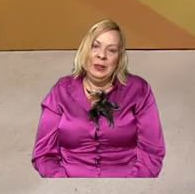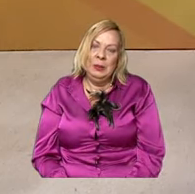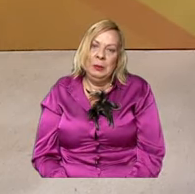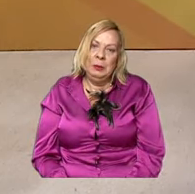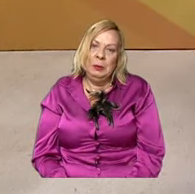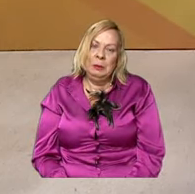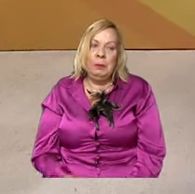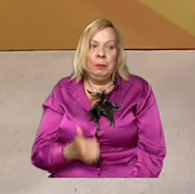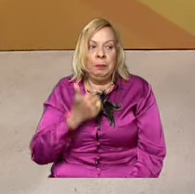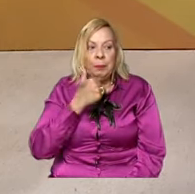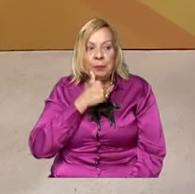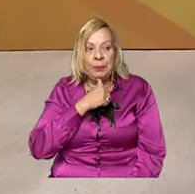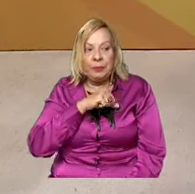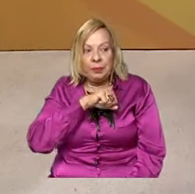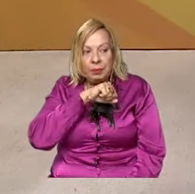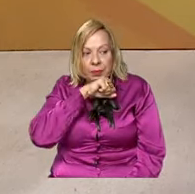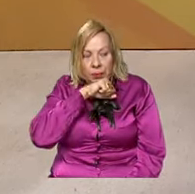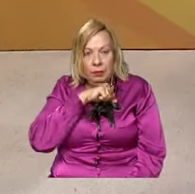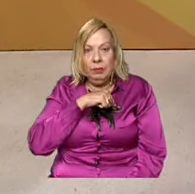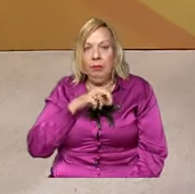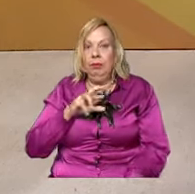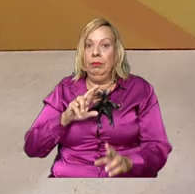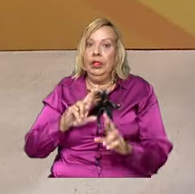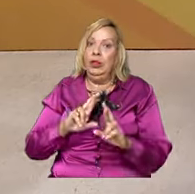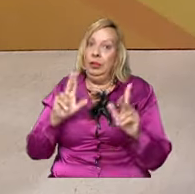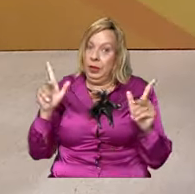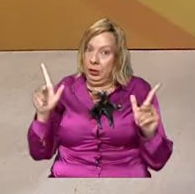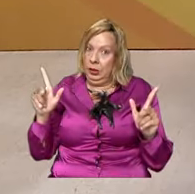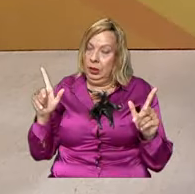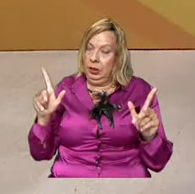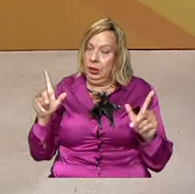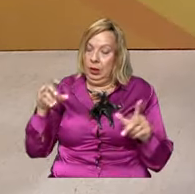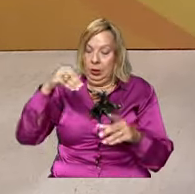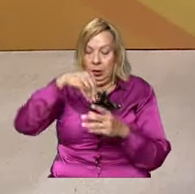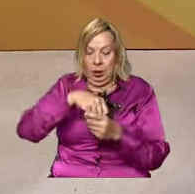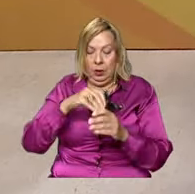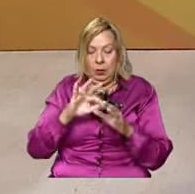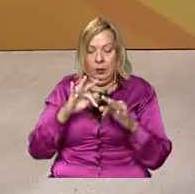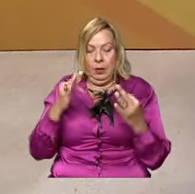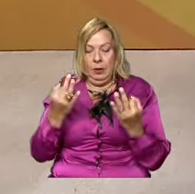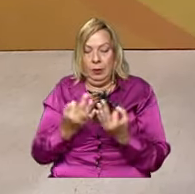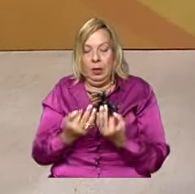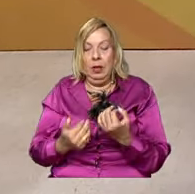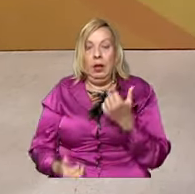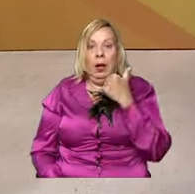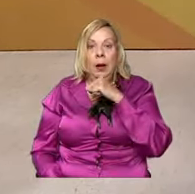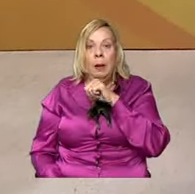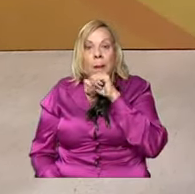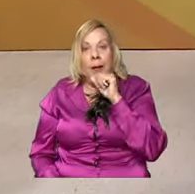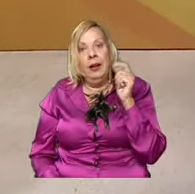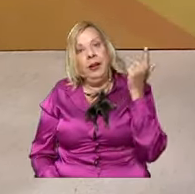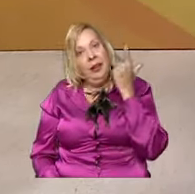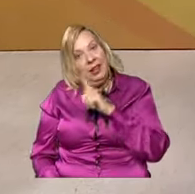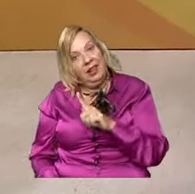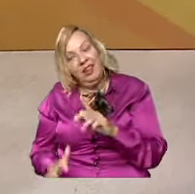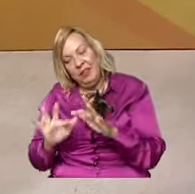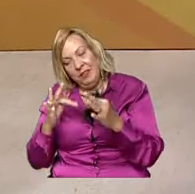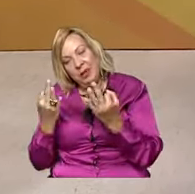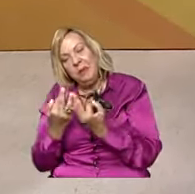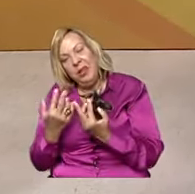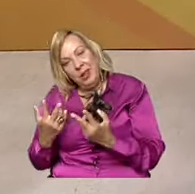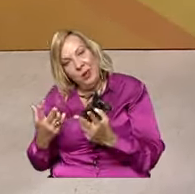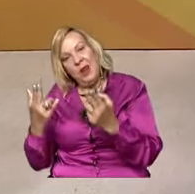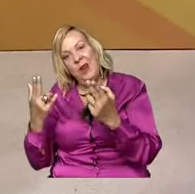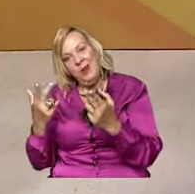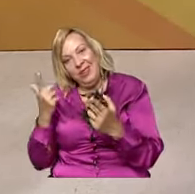a mãe é assim, diferente de qualquer membro da família, quando a mãe ganha, a família ganha, né, Júlio? Sem dúvida alguma, e